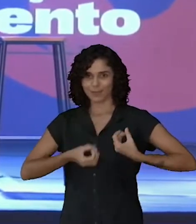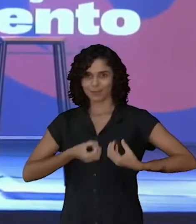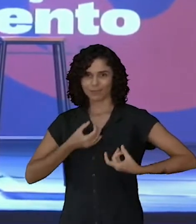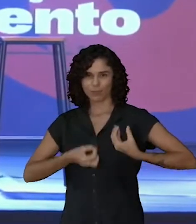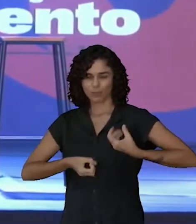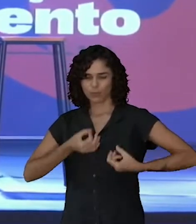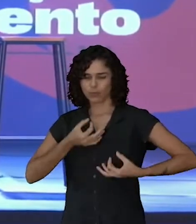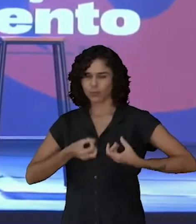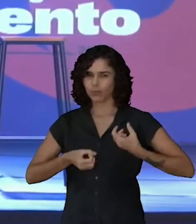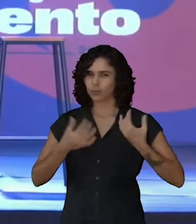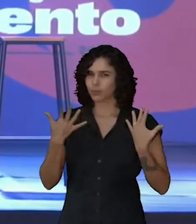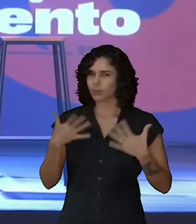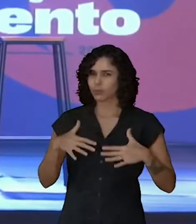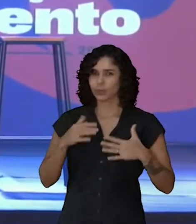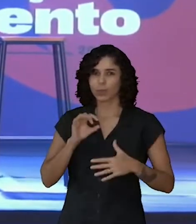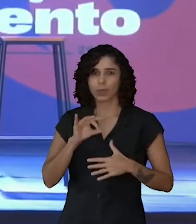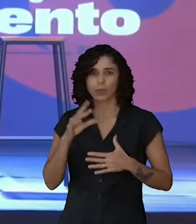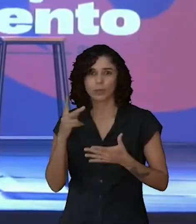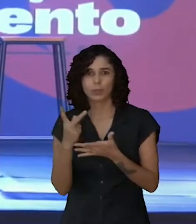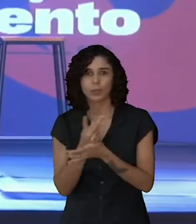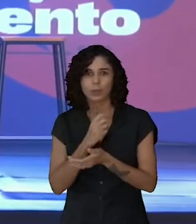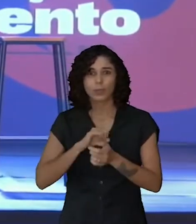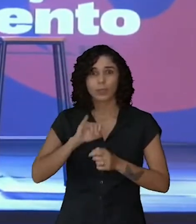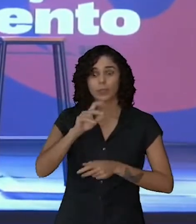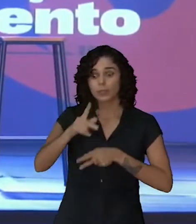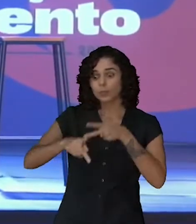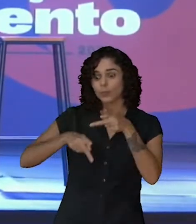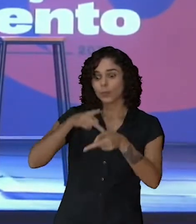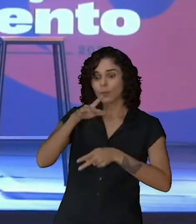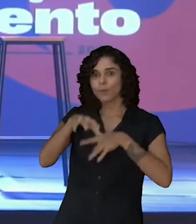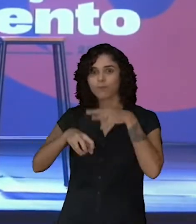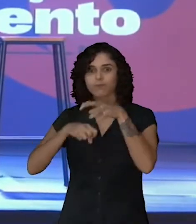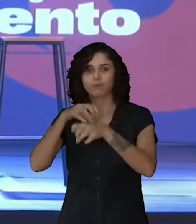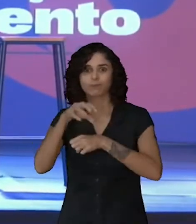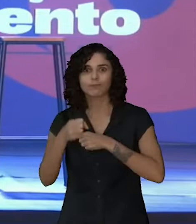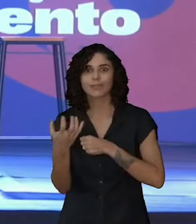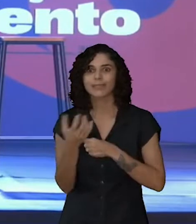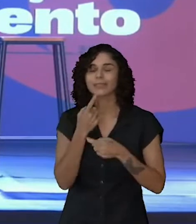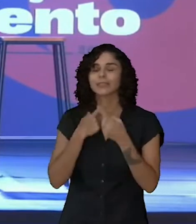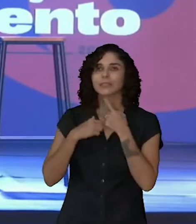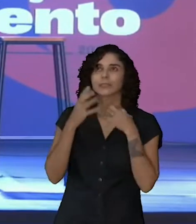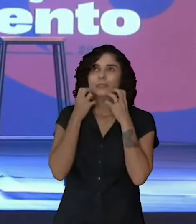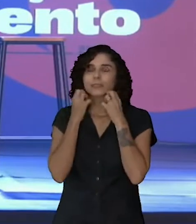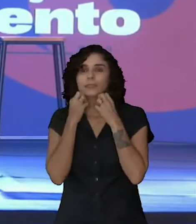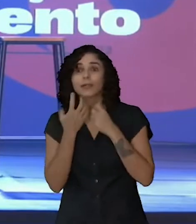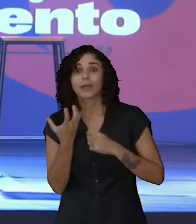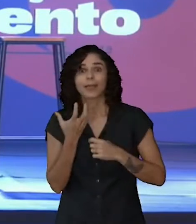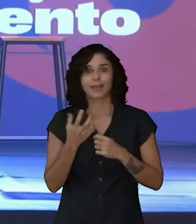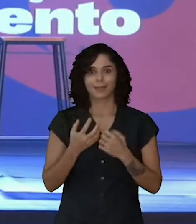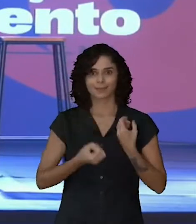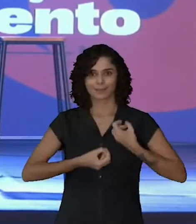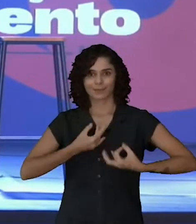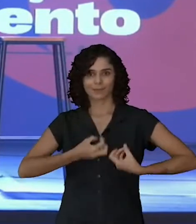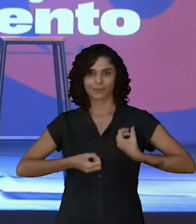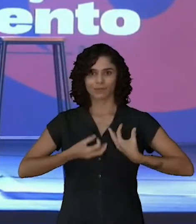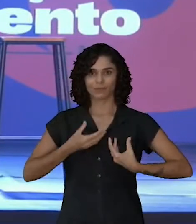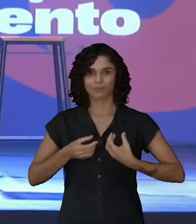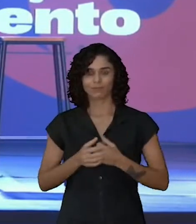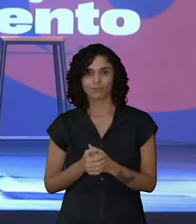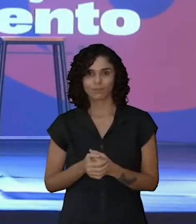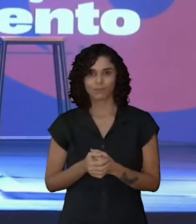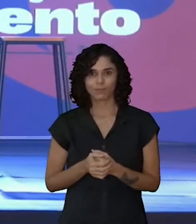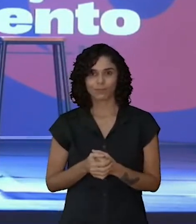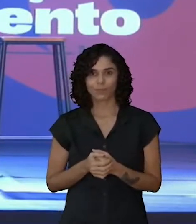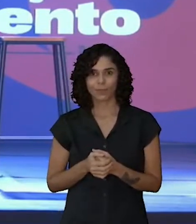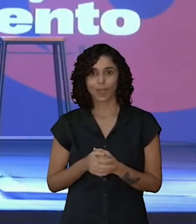que só acontece na vida de um povo que busca avivamento. E avivamento, ele tem